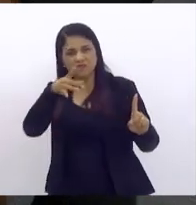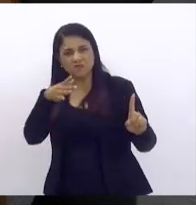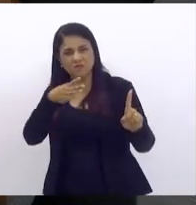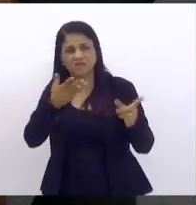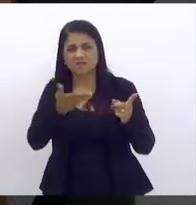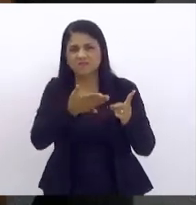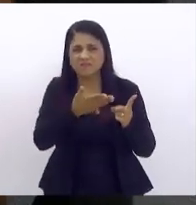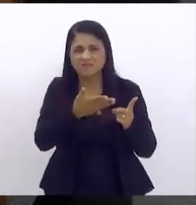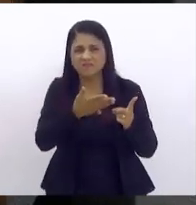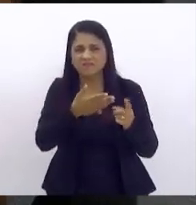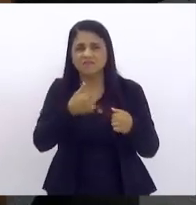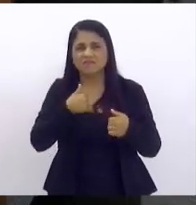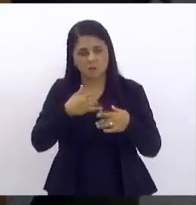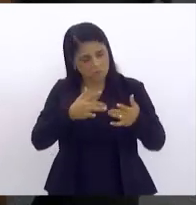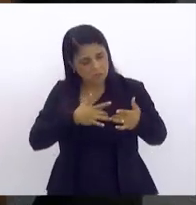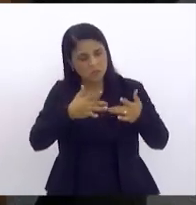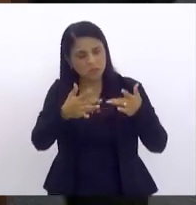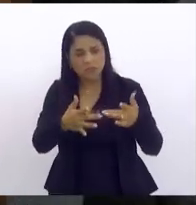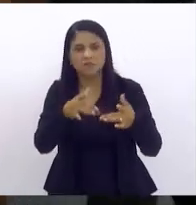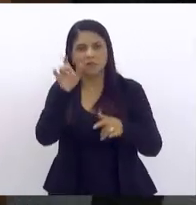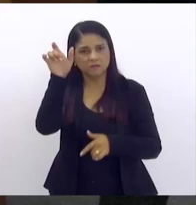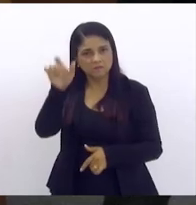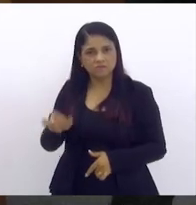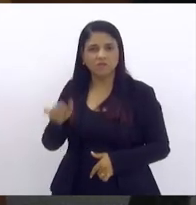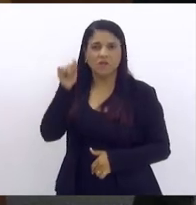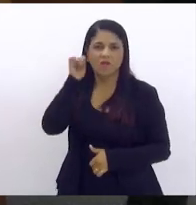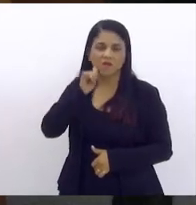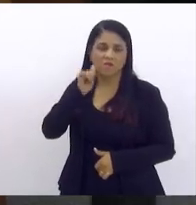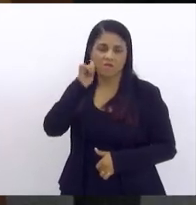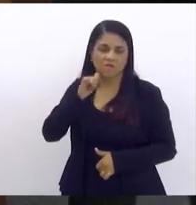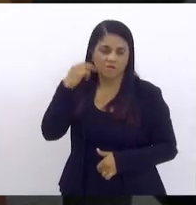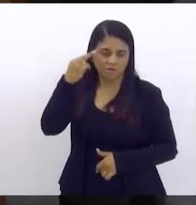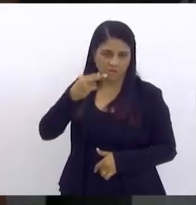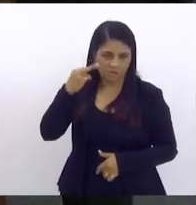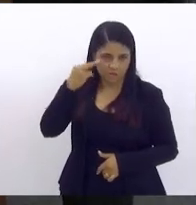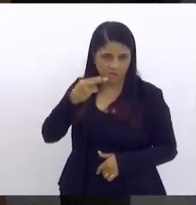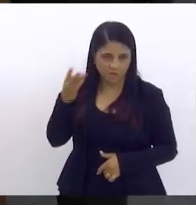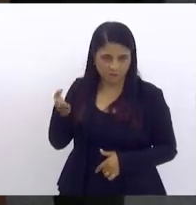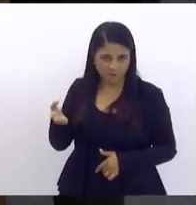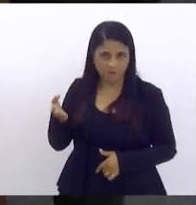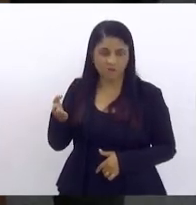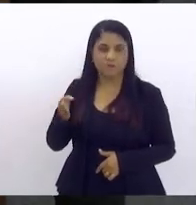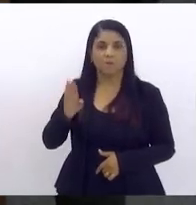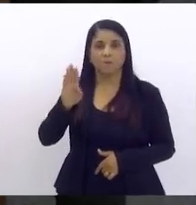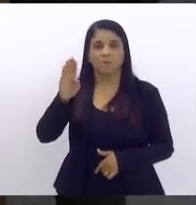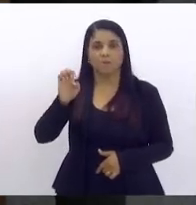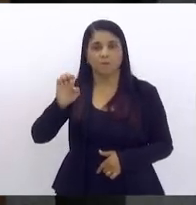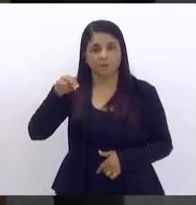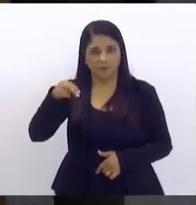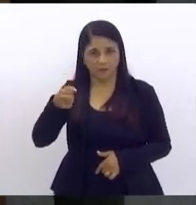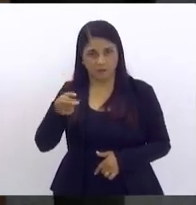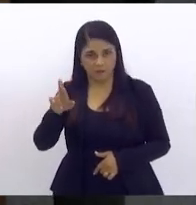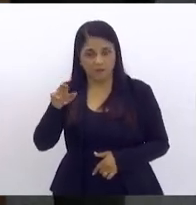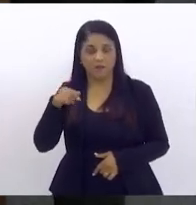por isso, minha total solidariedade à vereadora Beni, por essa situação que ela foi obrigada a vivenciar